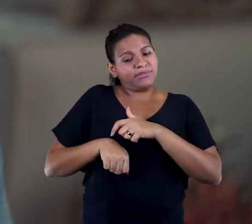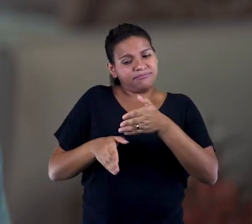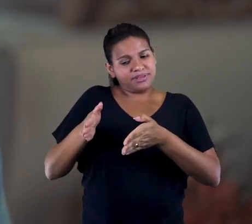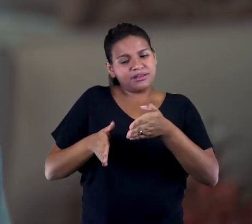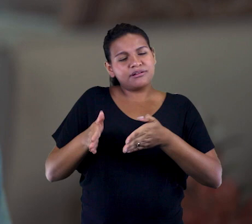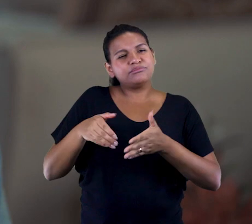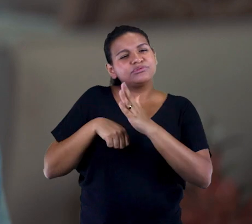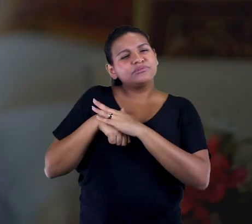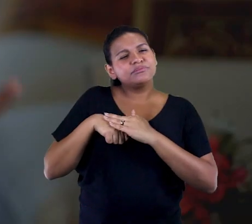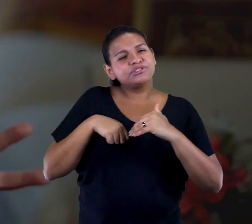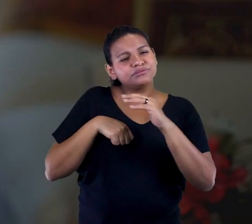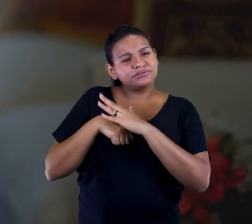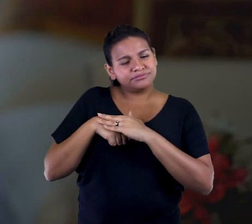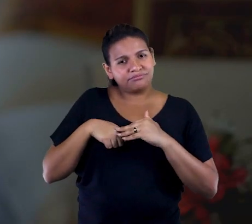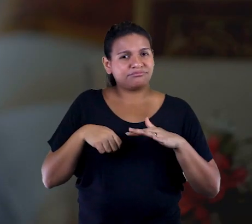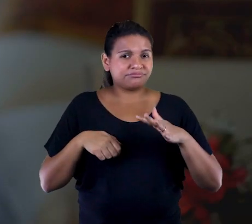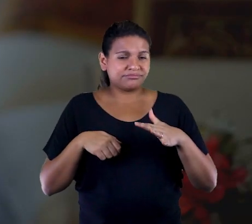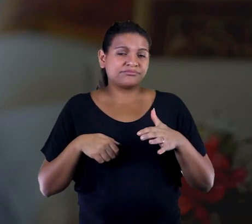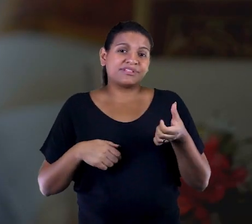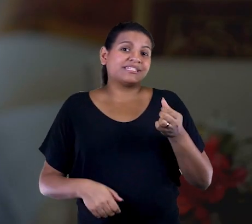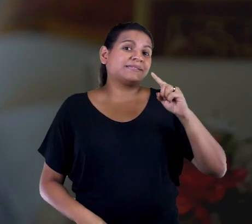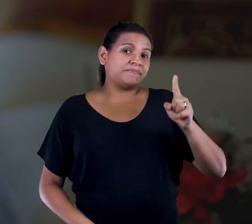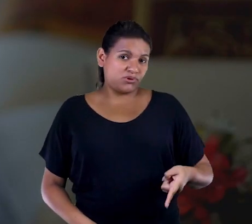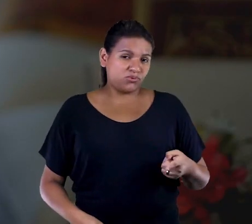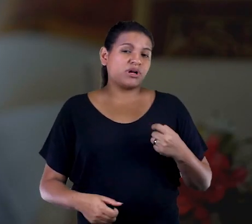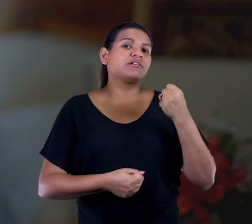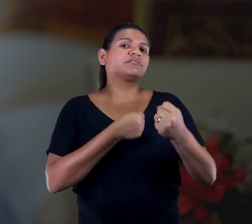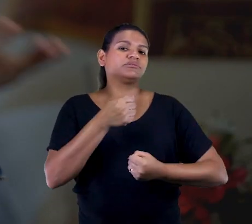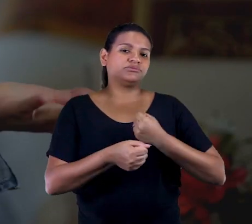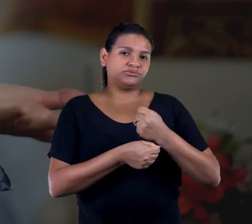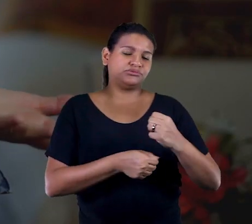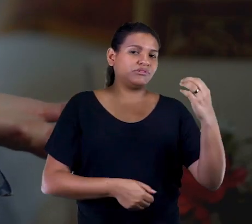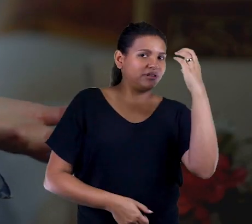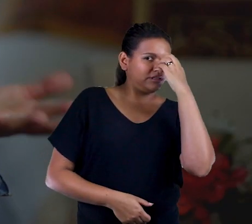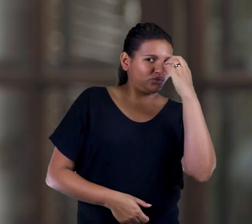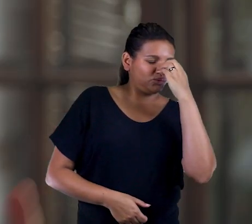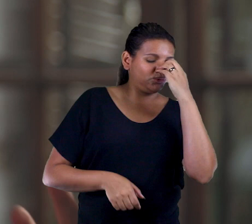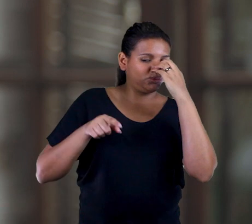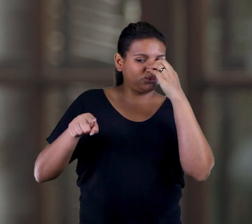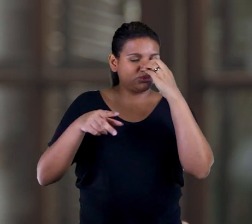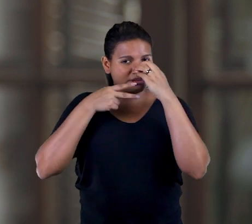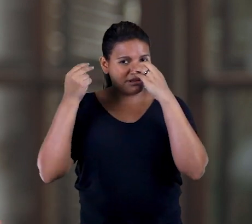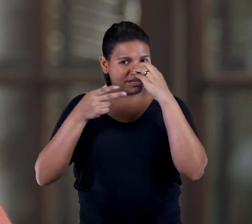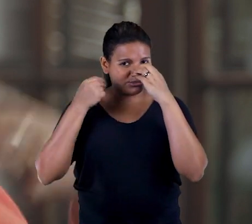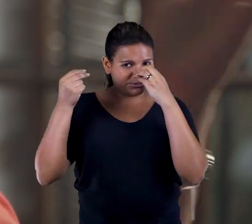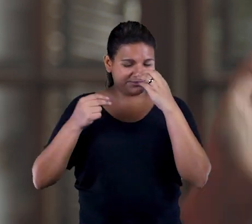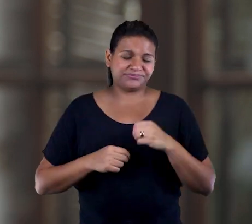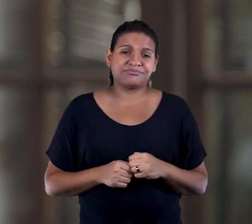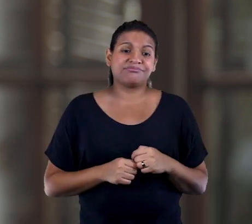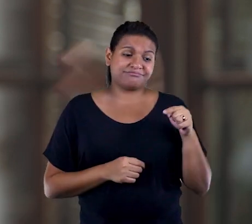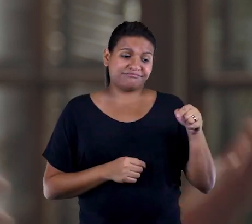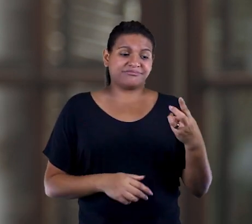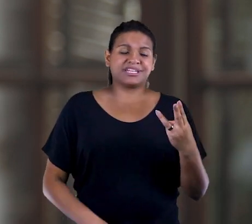é considerável. A gente tem mais ou menos 6.000 anos de diferença de domesticação do cão para a domesticação do gato. Com os cães, a gente